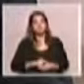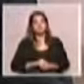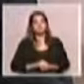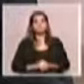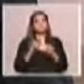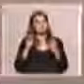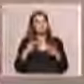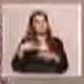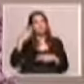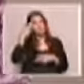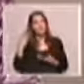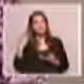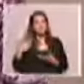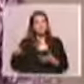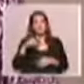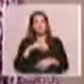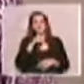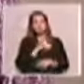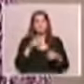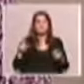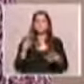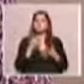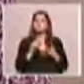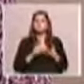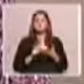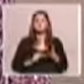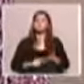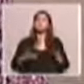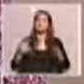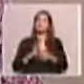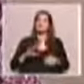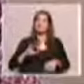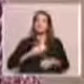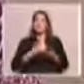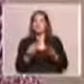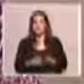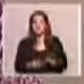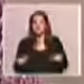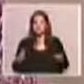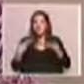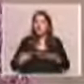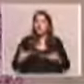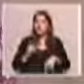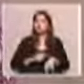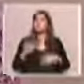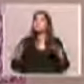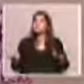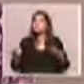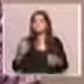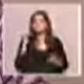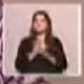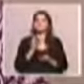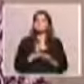Eu acho que, no fundo, demos aqui uma nota, uma série de notas acerca da questão dos queijos. Agora é tempo de